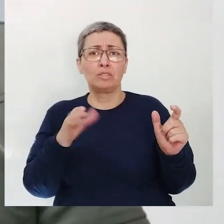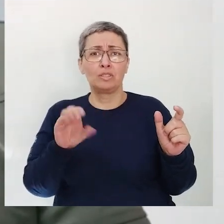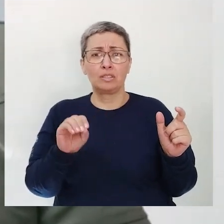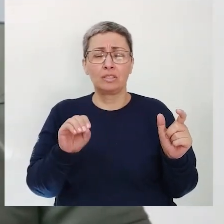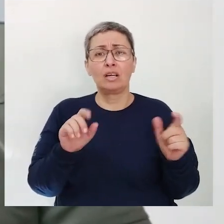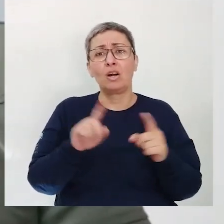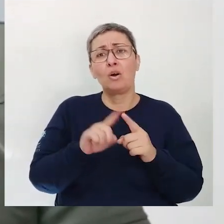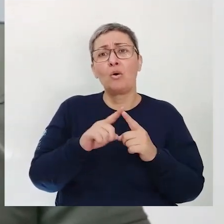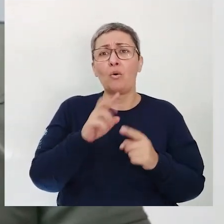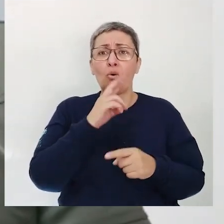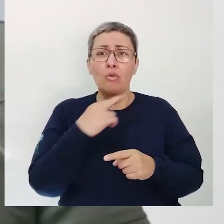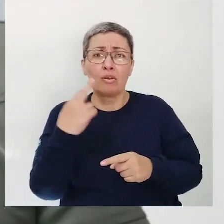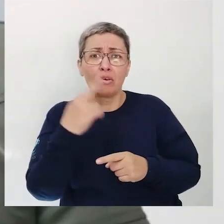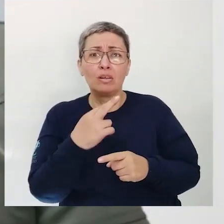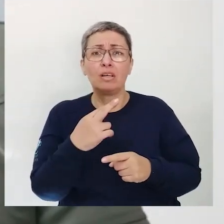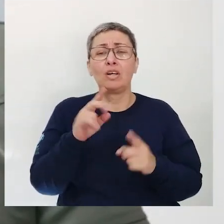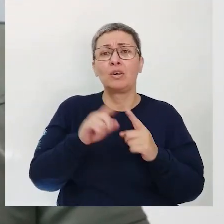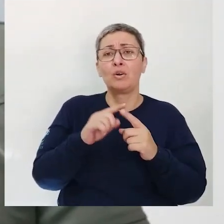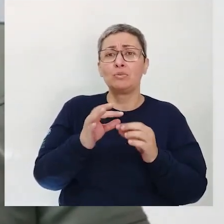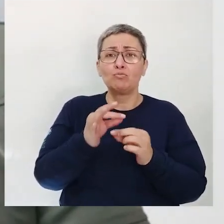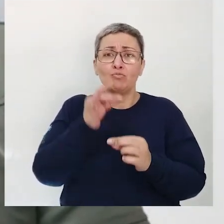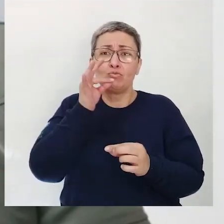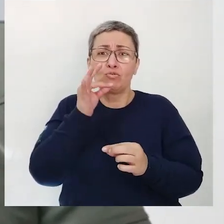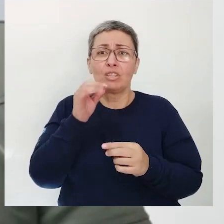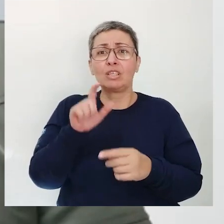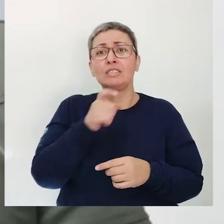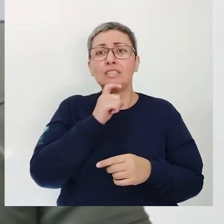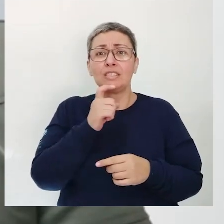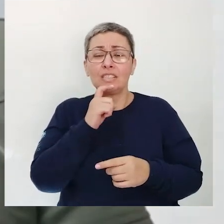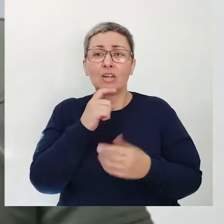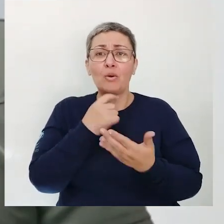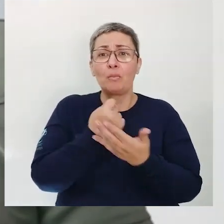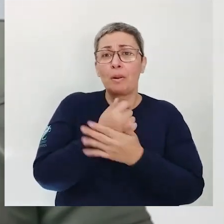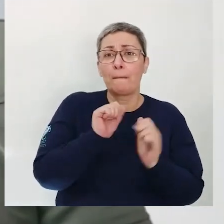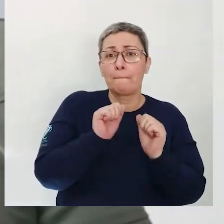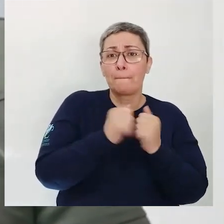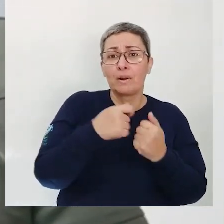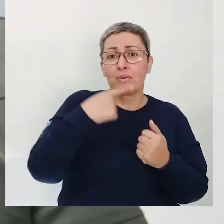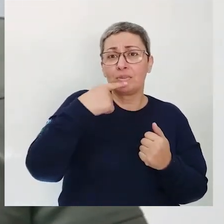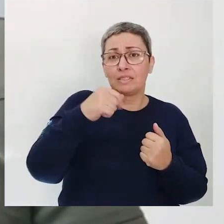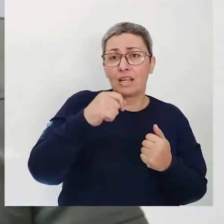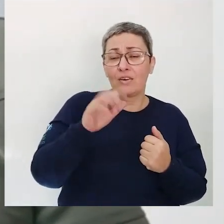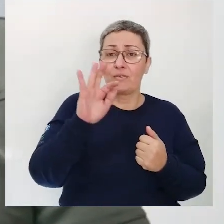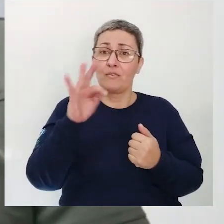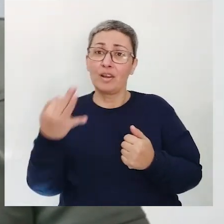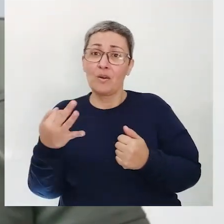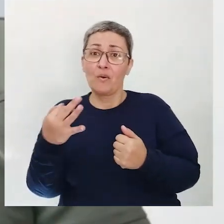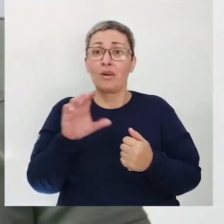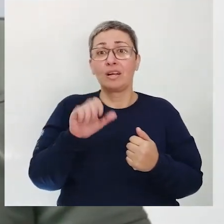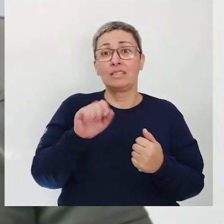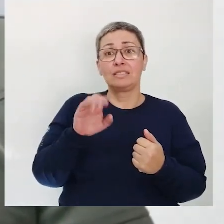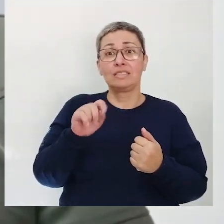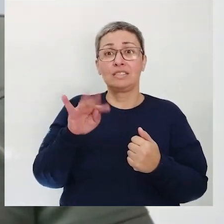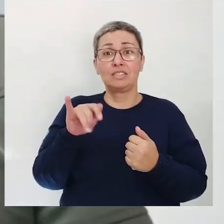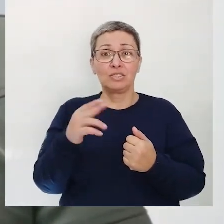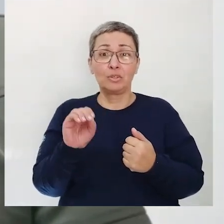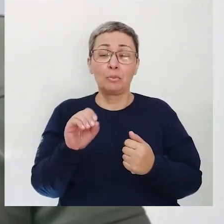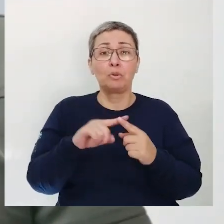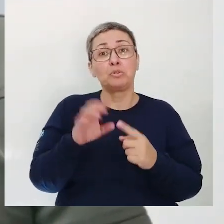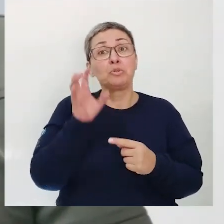muriçoca, ou chupar picolé, gelinho ou geladinho, comprar pão de sal, francês ou cacetinho.